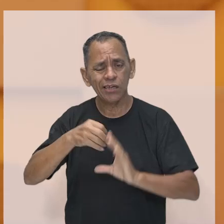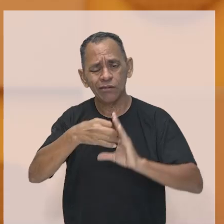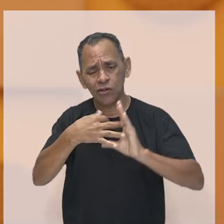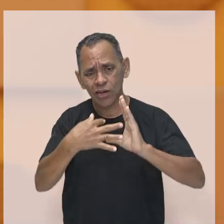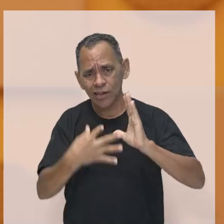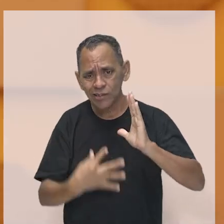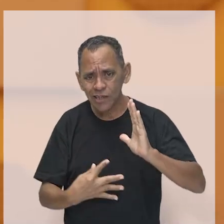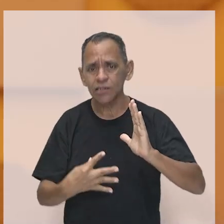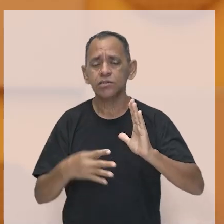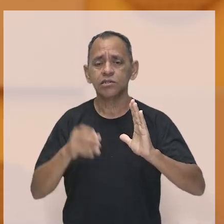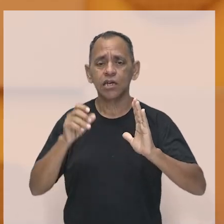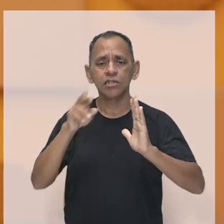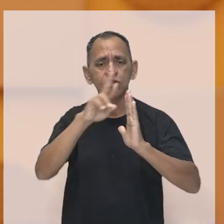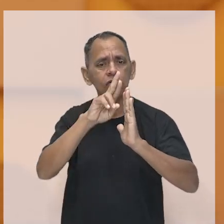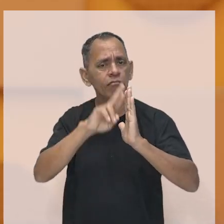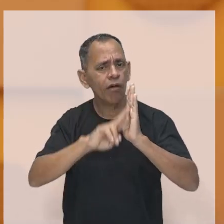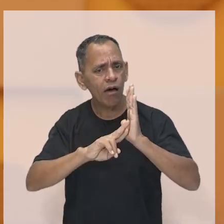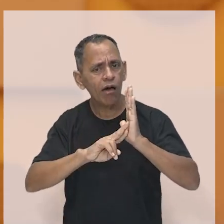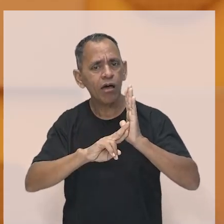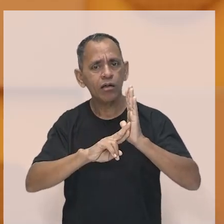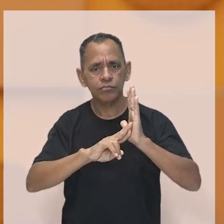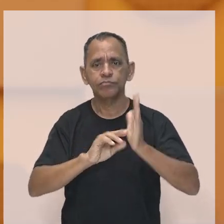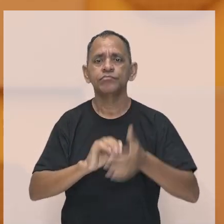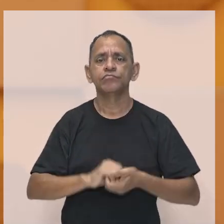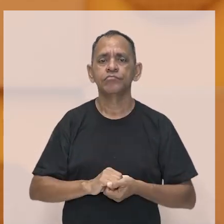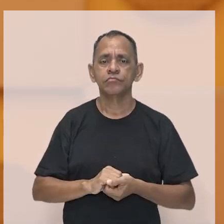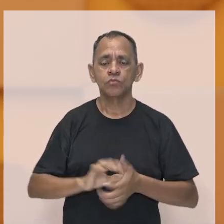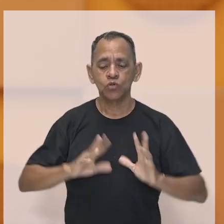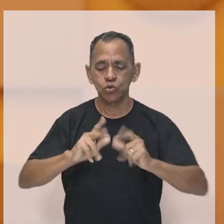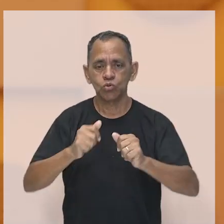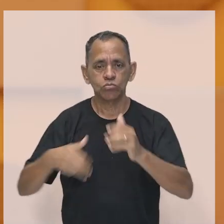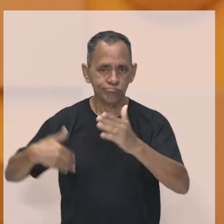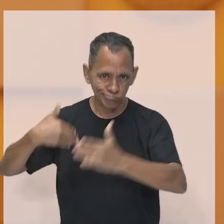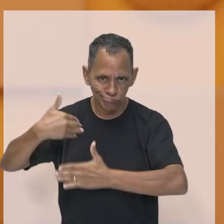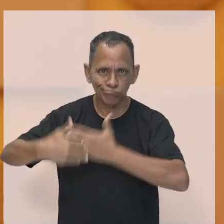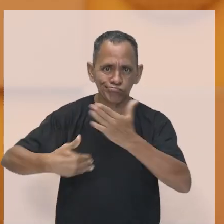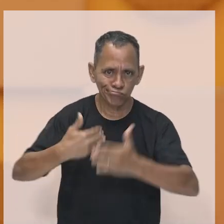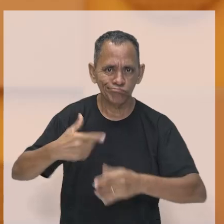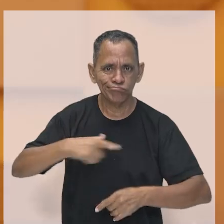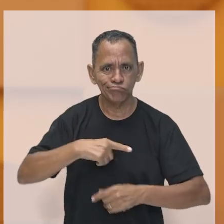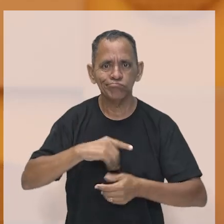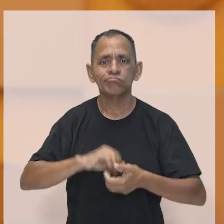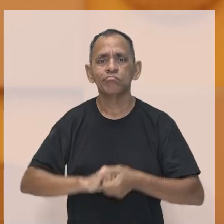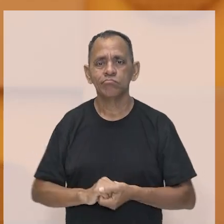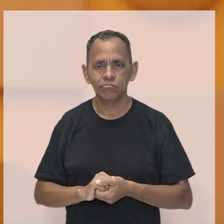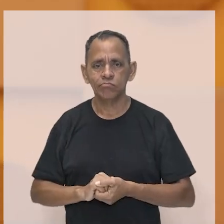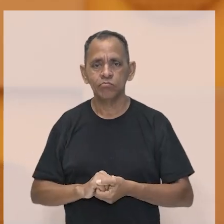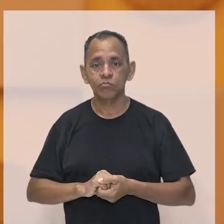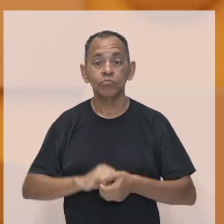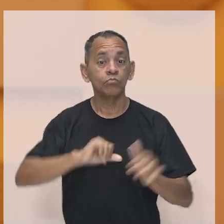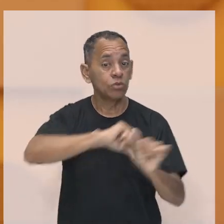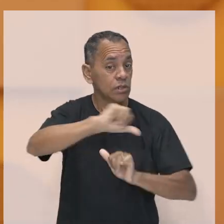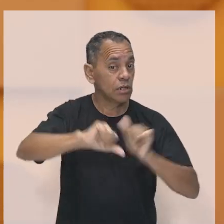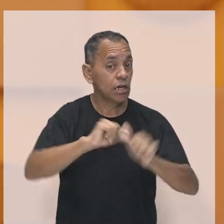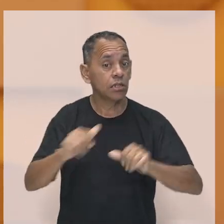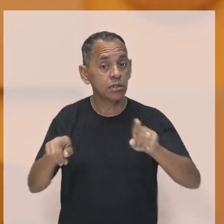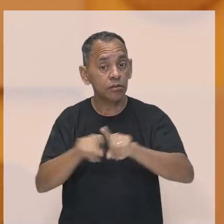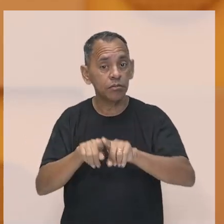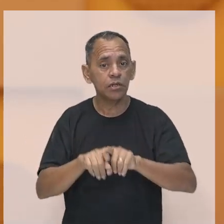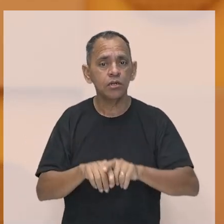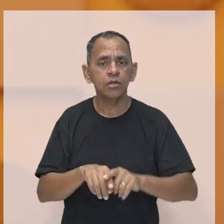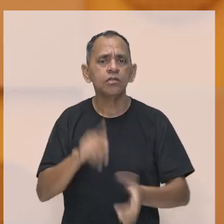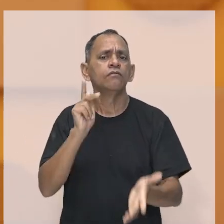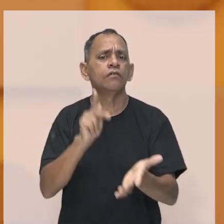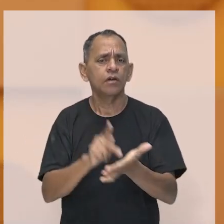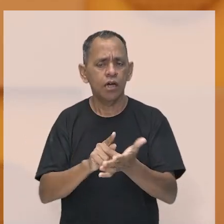que ela vai ter várias características ao longo do tempo, mas tudo é um processo em que há transformações.